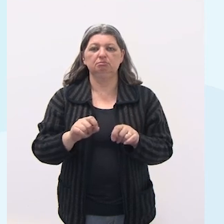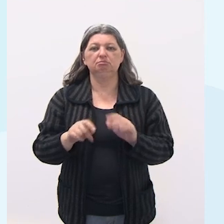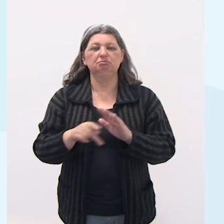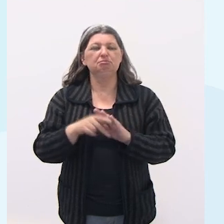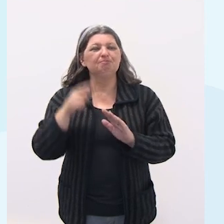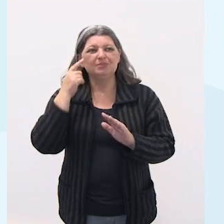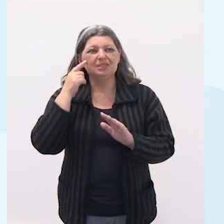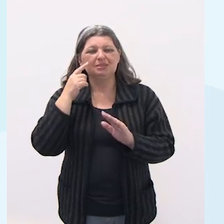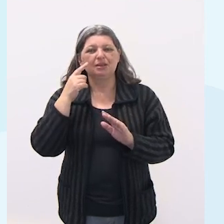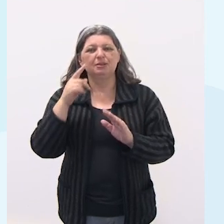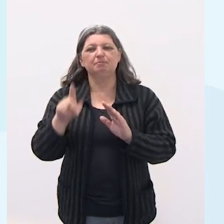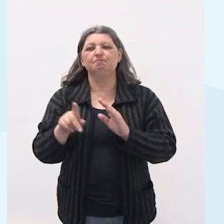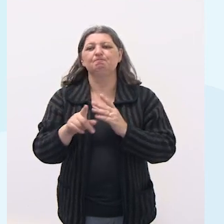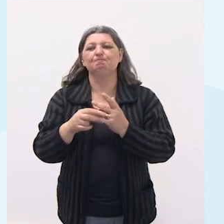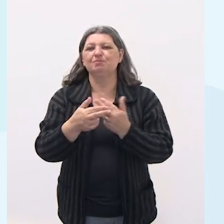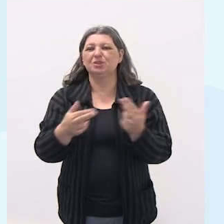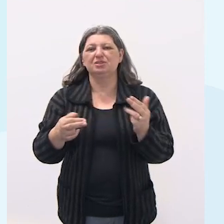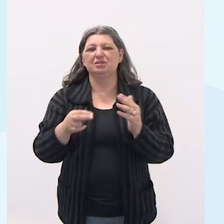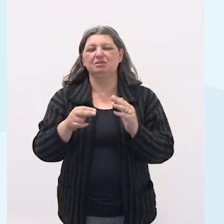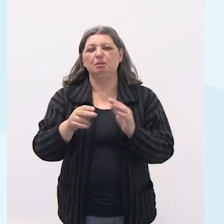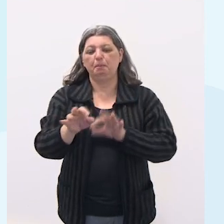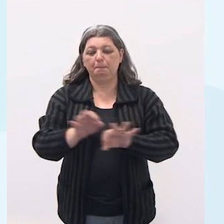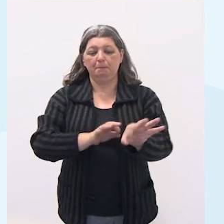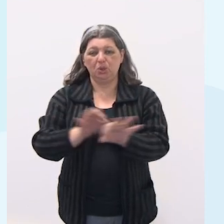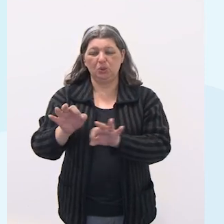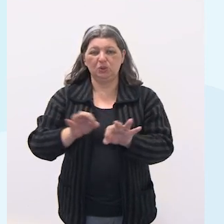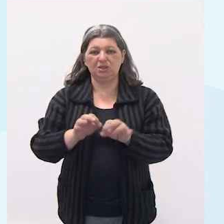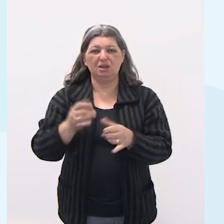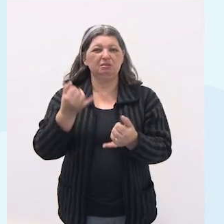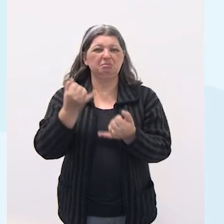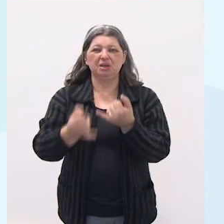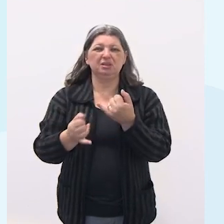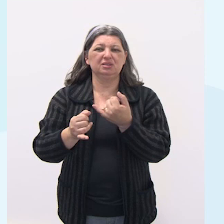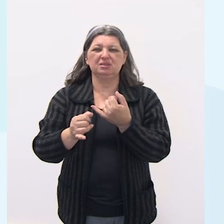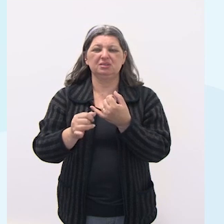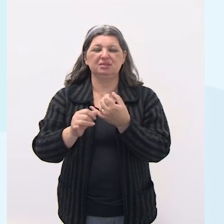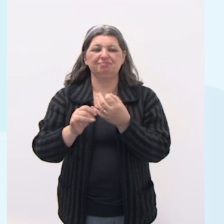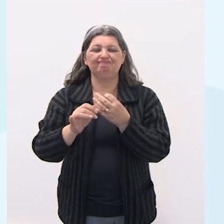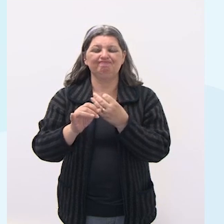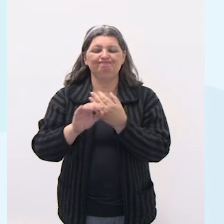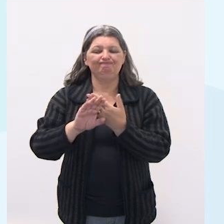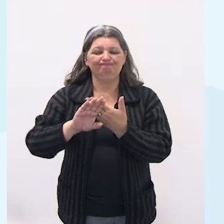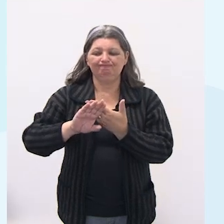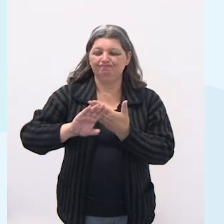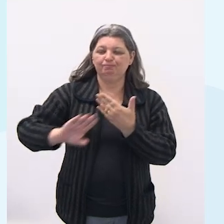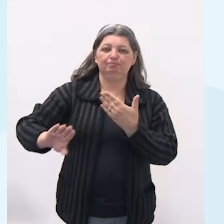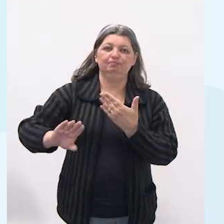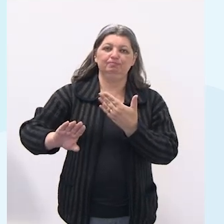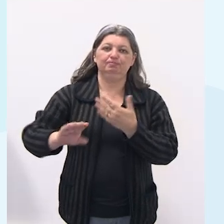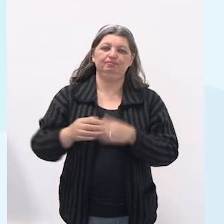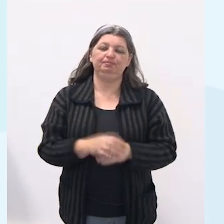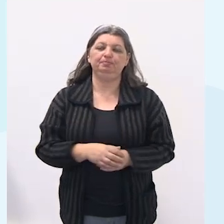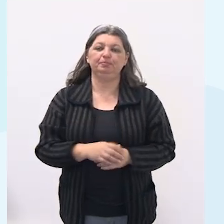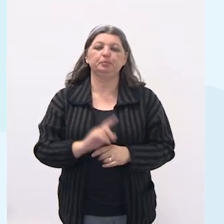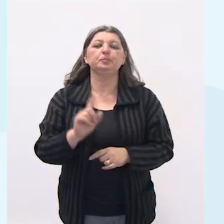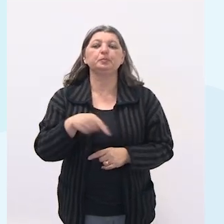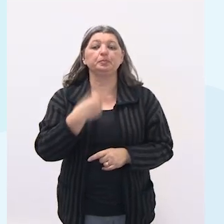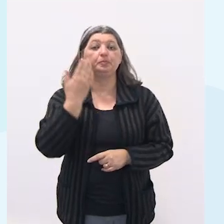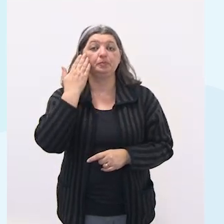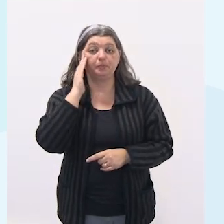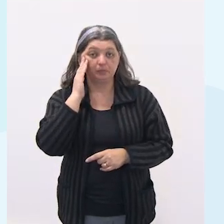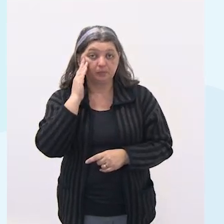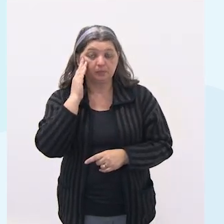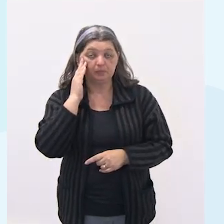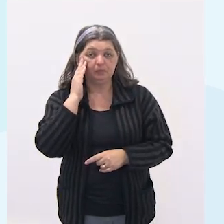distanciem desses projetos. E a gente sempre entende que os espaços